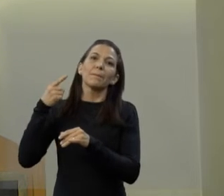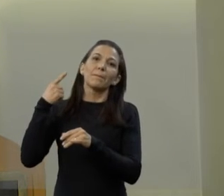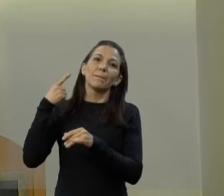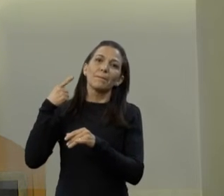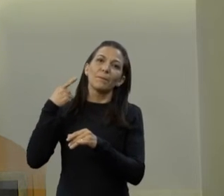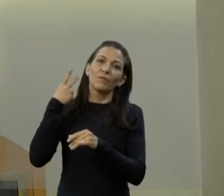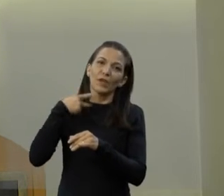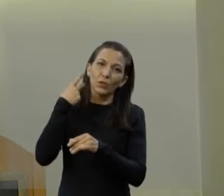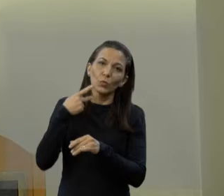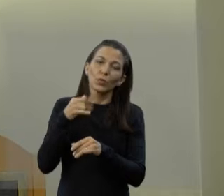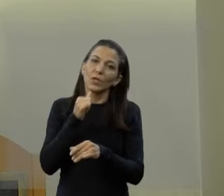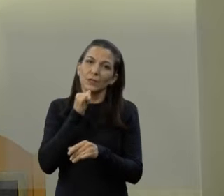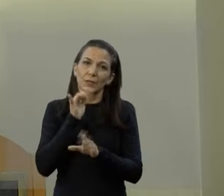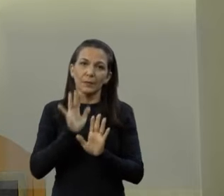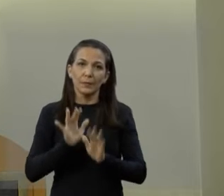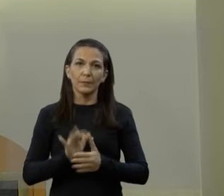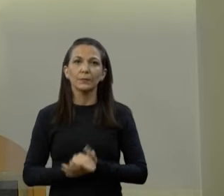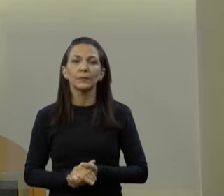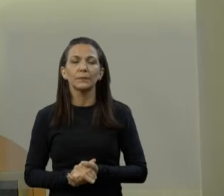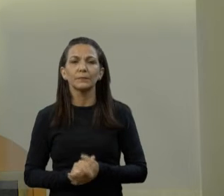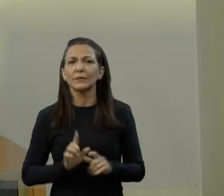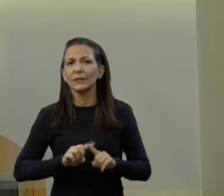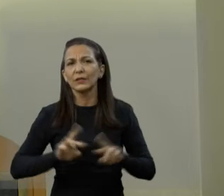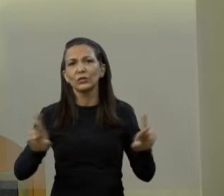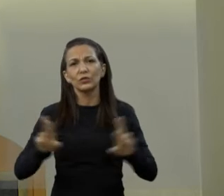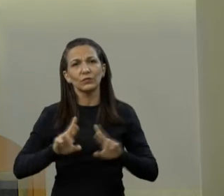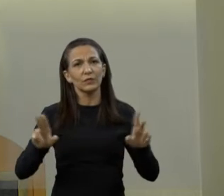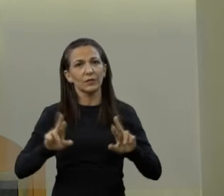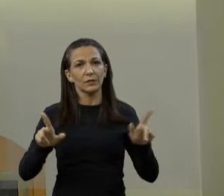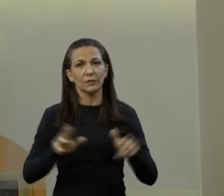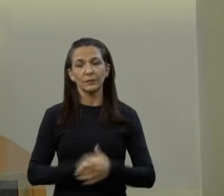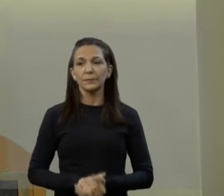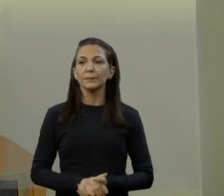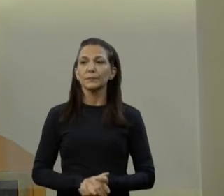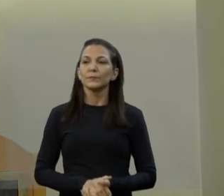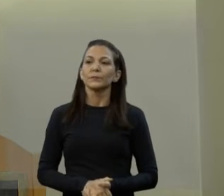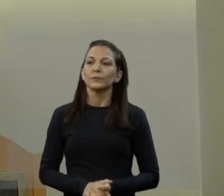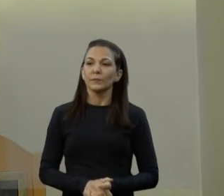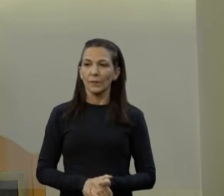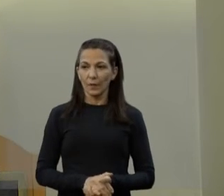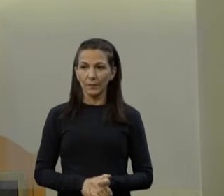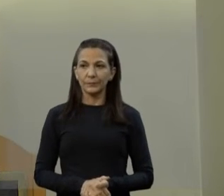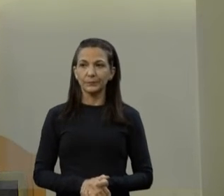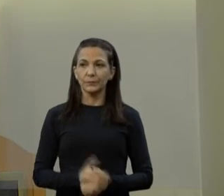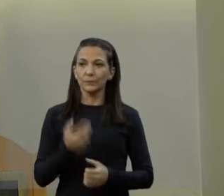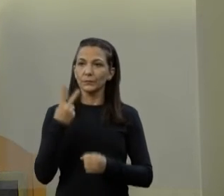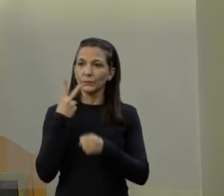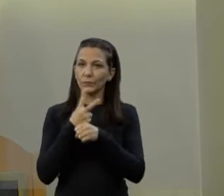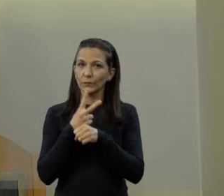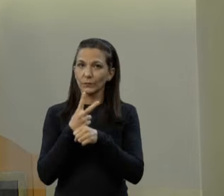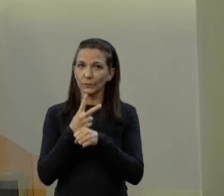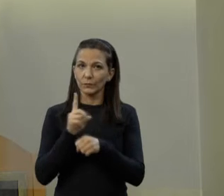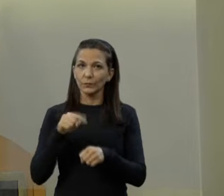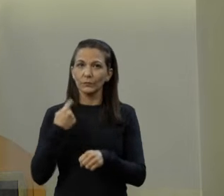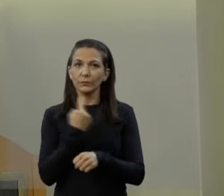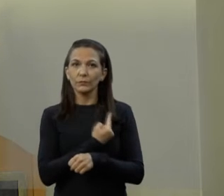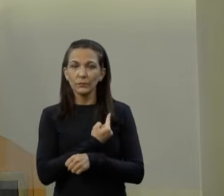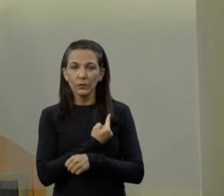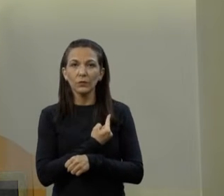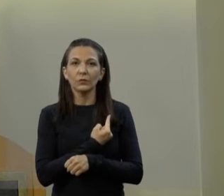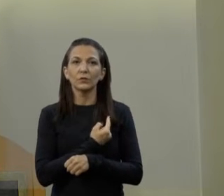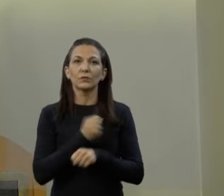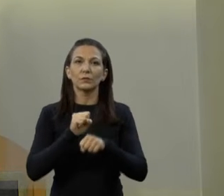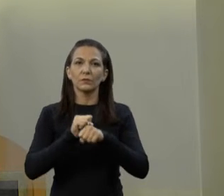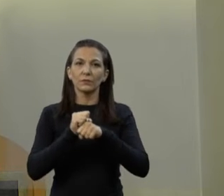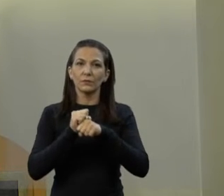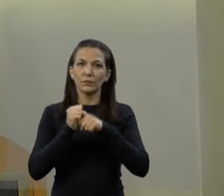Ah e não é isso Oi meu povo durante dois anos nós ficamos sem uma